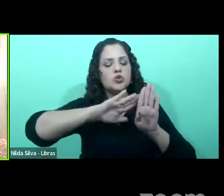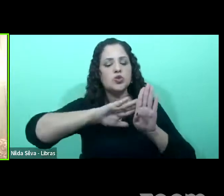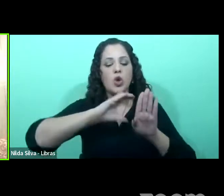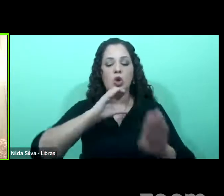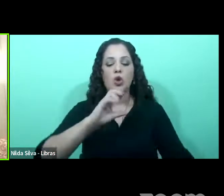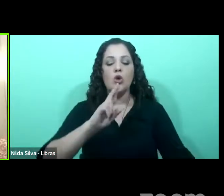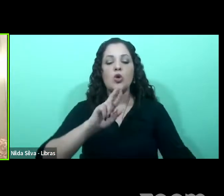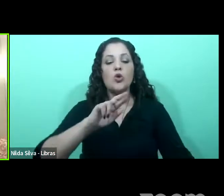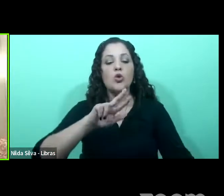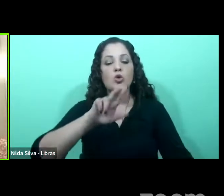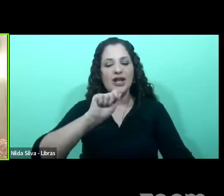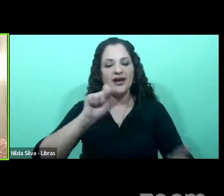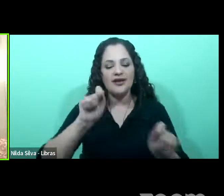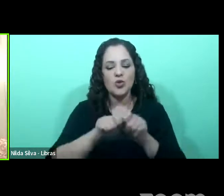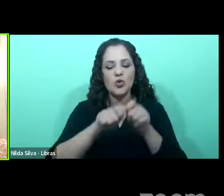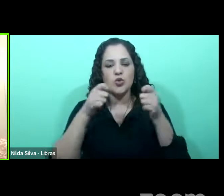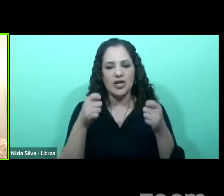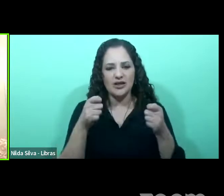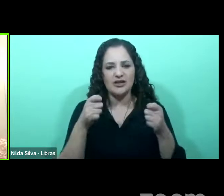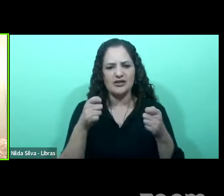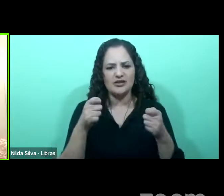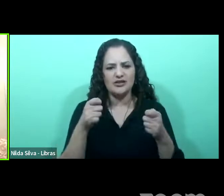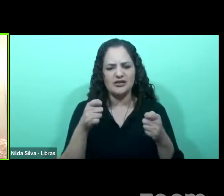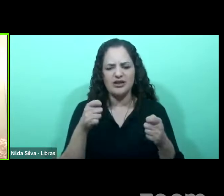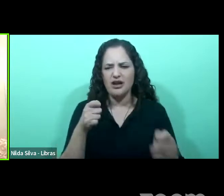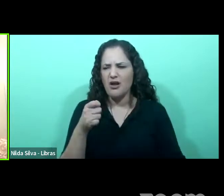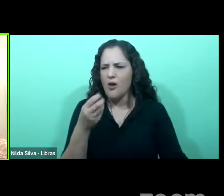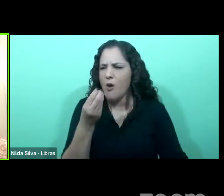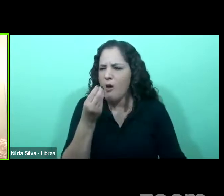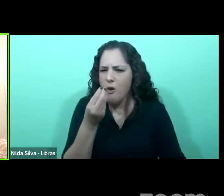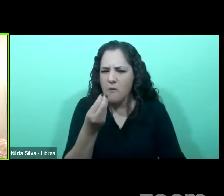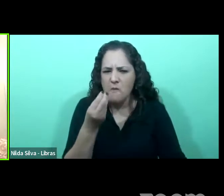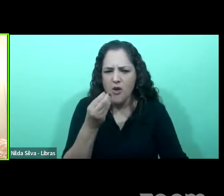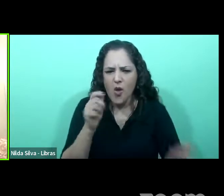como se curar significasse normatizar.